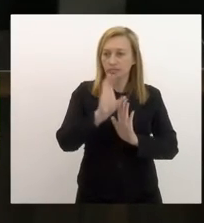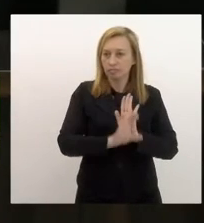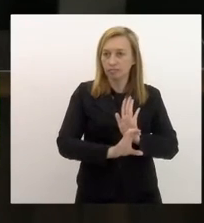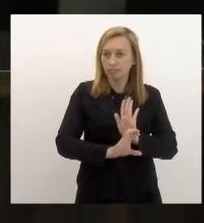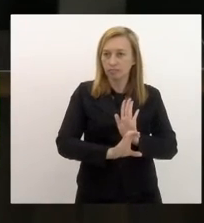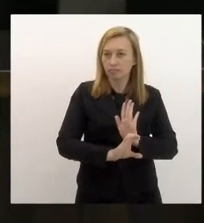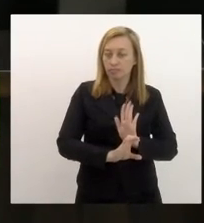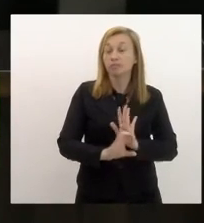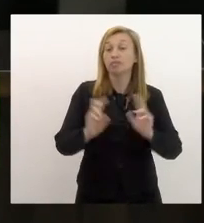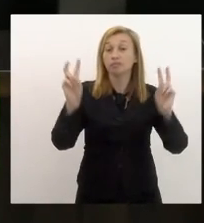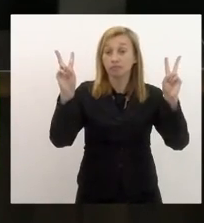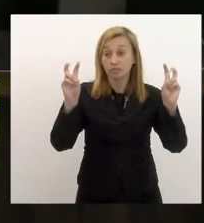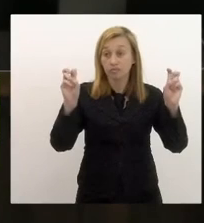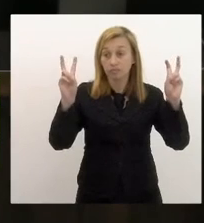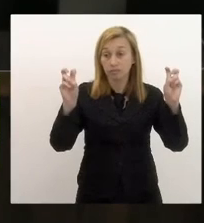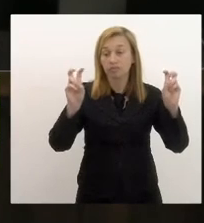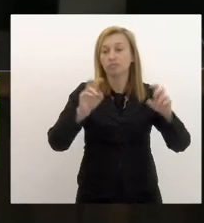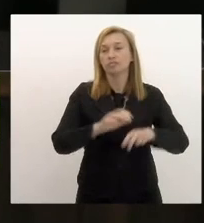questão